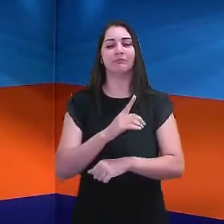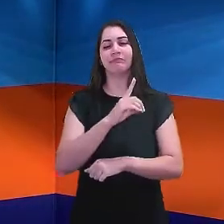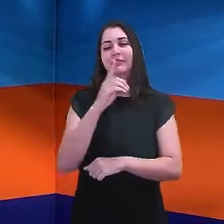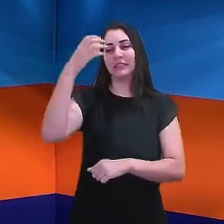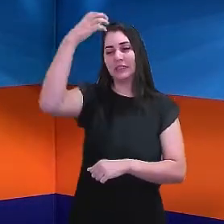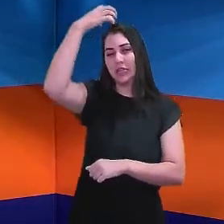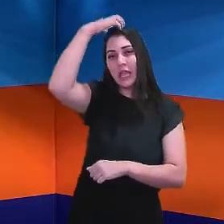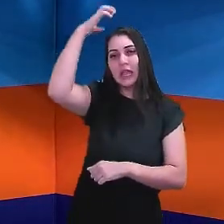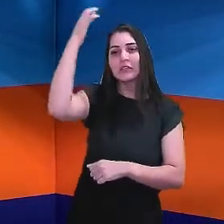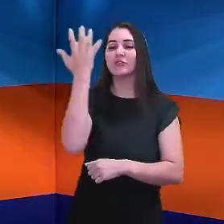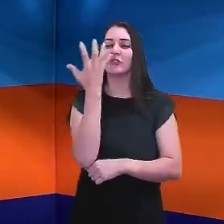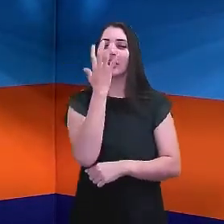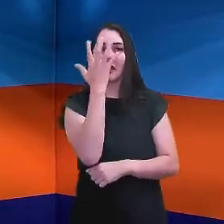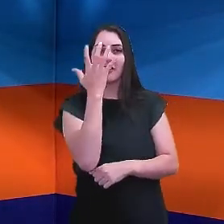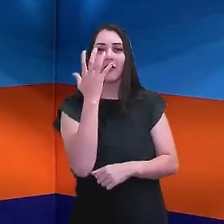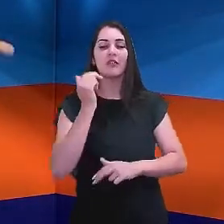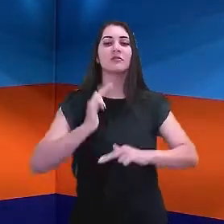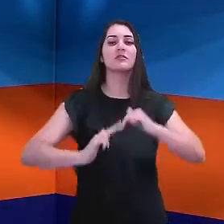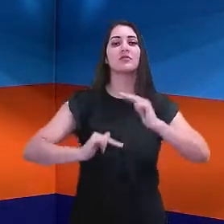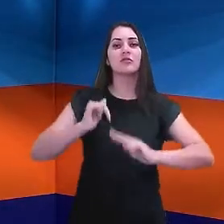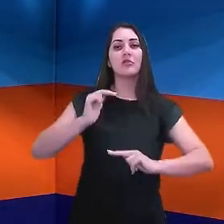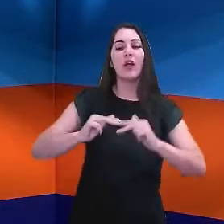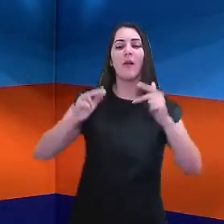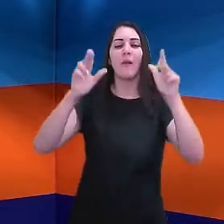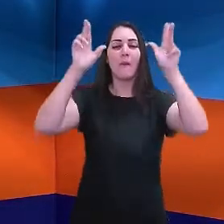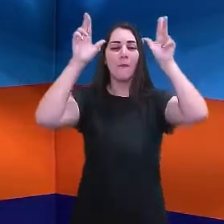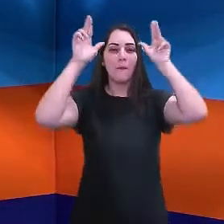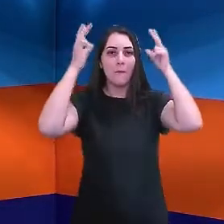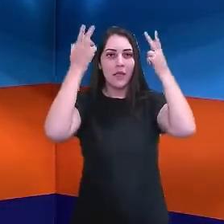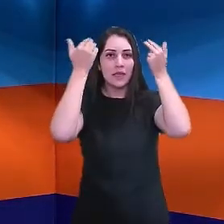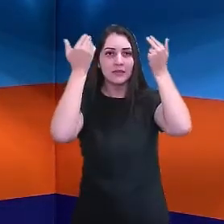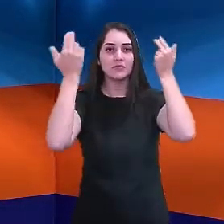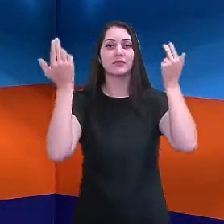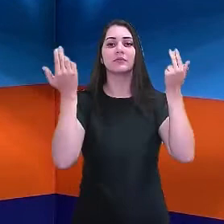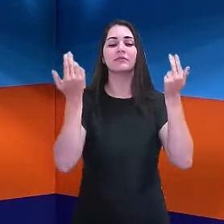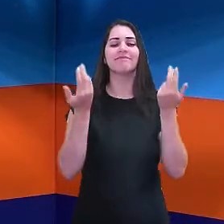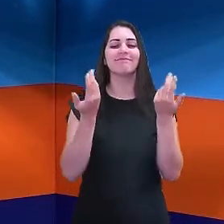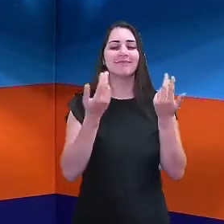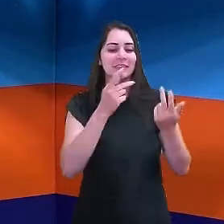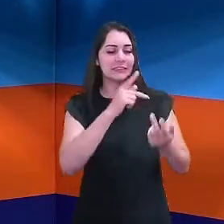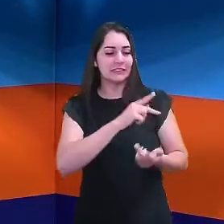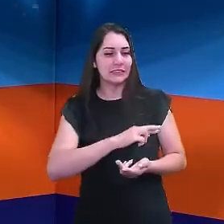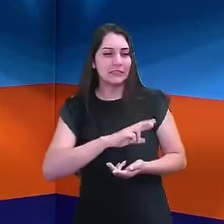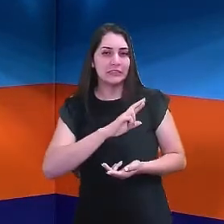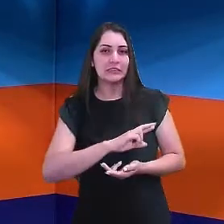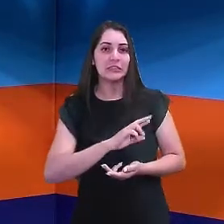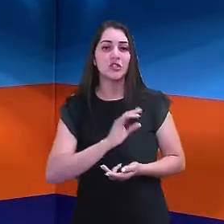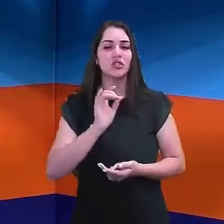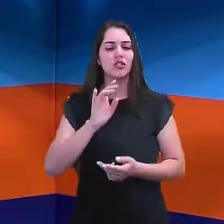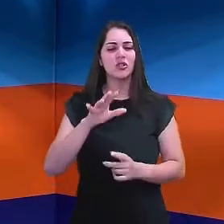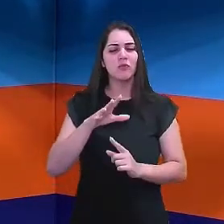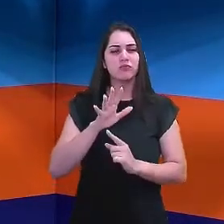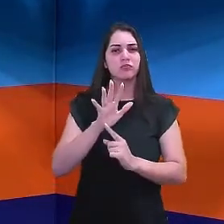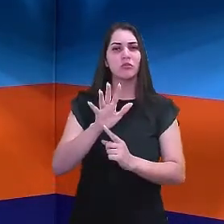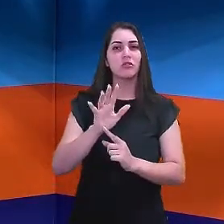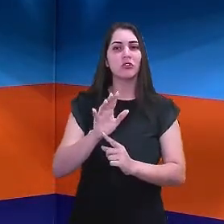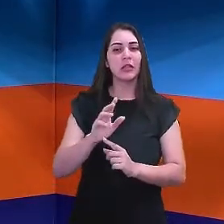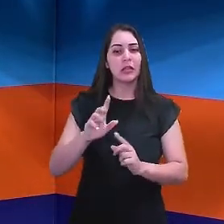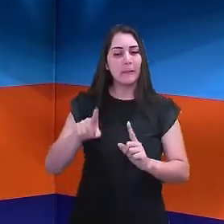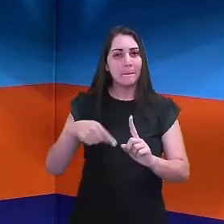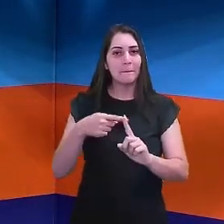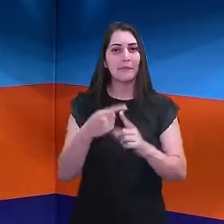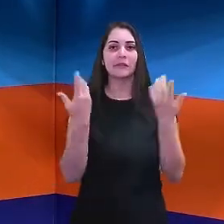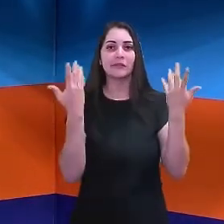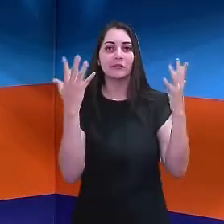João, Páscoa, festejos cristãos e assim por diante. Só destaquei as que mais comemoramos.